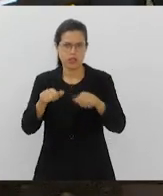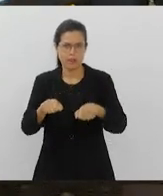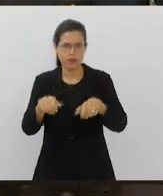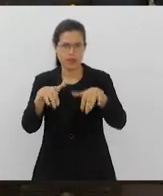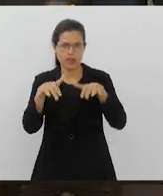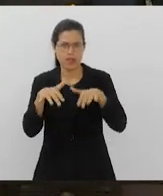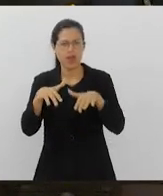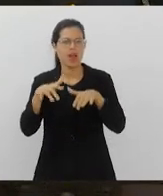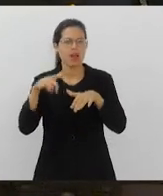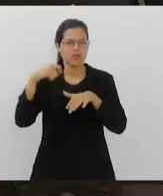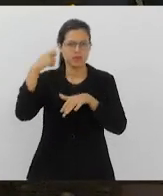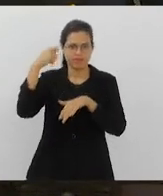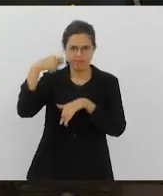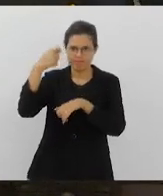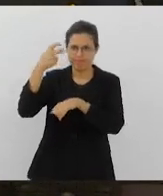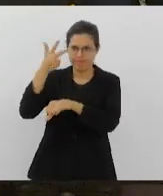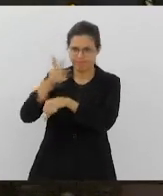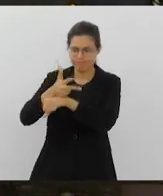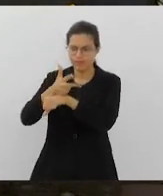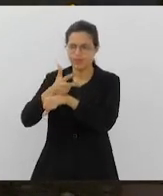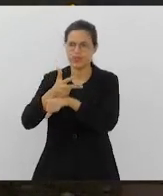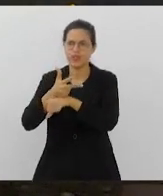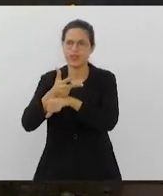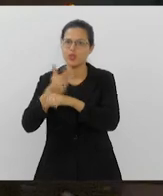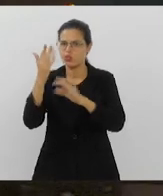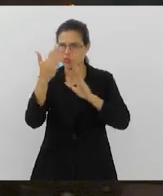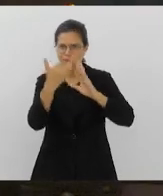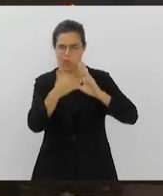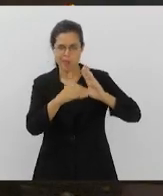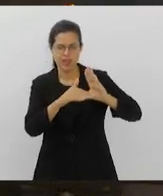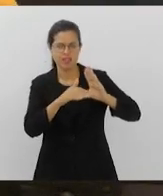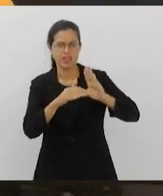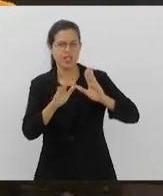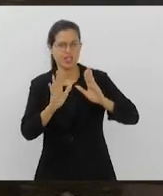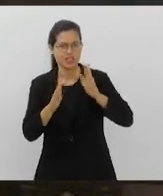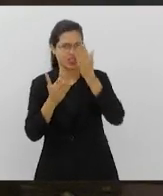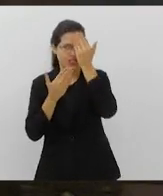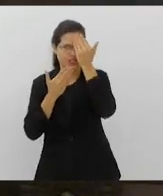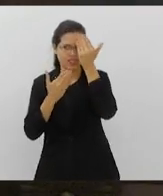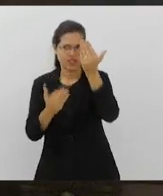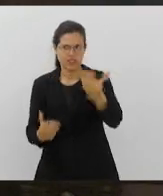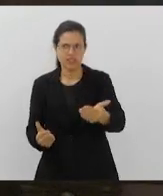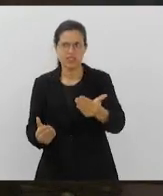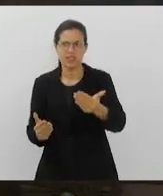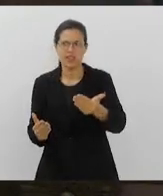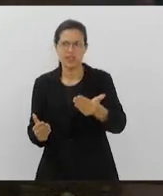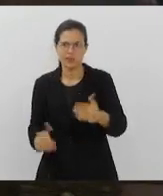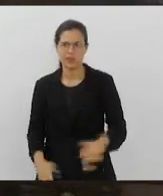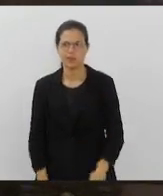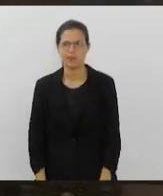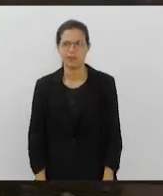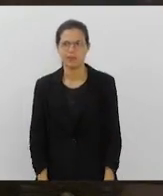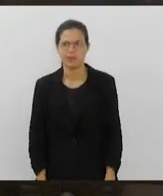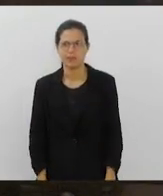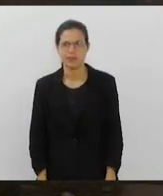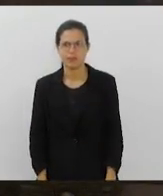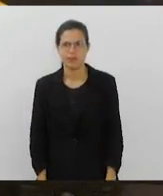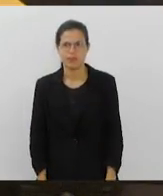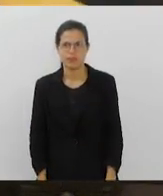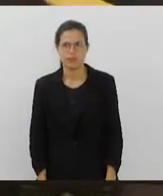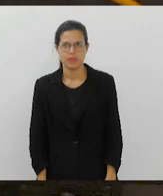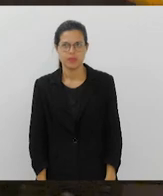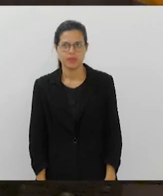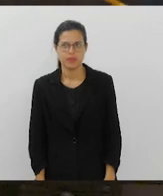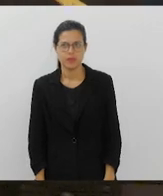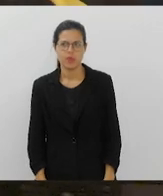um vídeo e fazer chegar ao senhor, já agradecendo, recebi a mensagem aqui do presidente, agradecendo, e de fato o